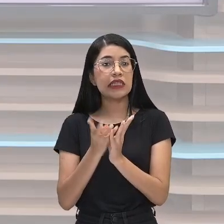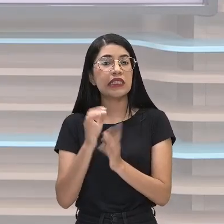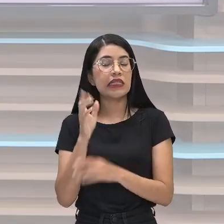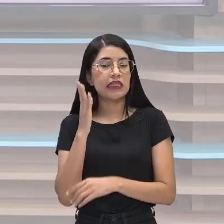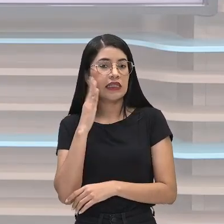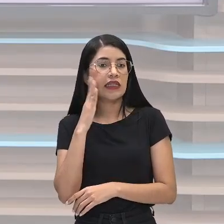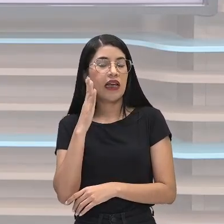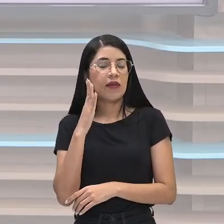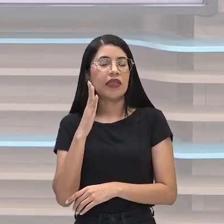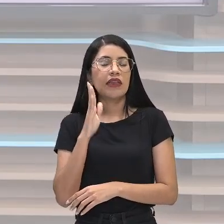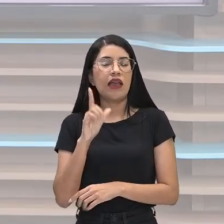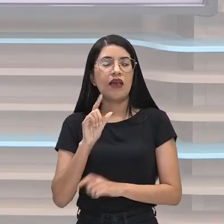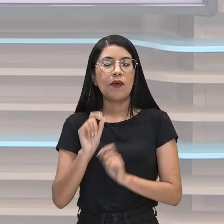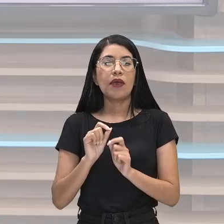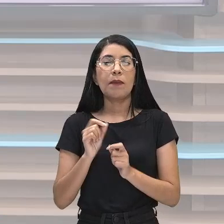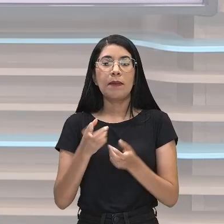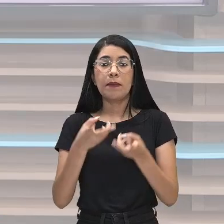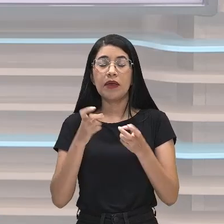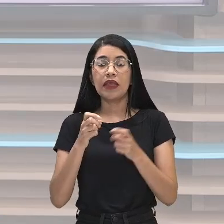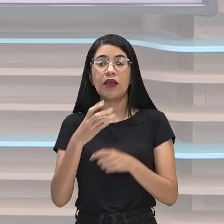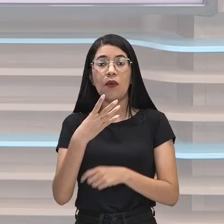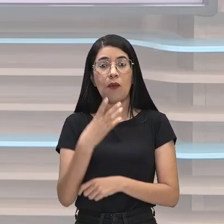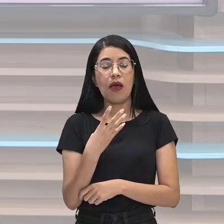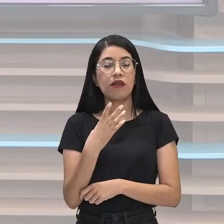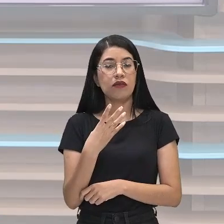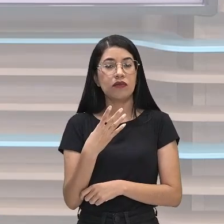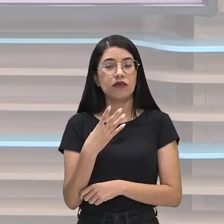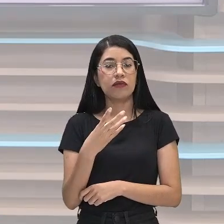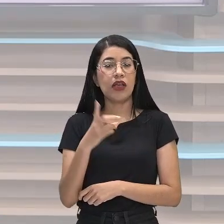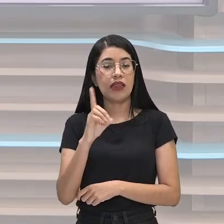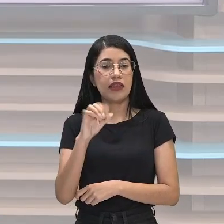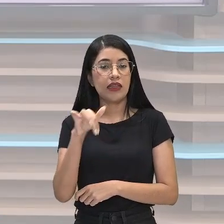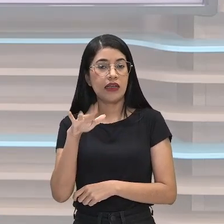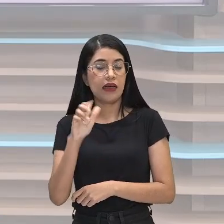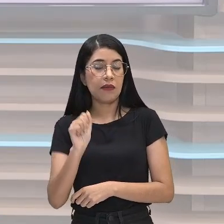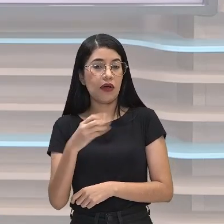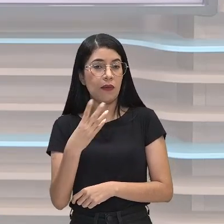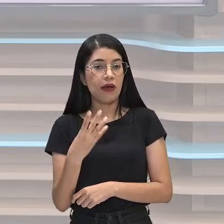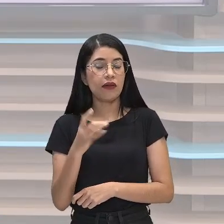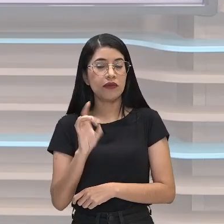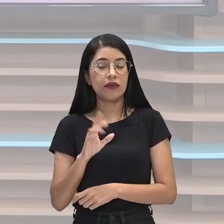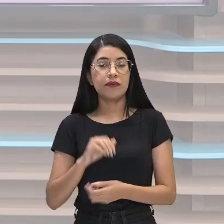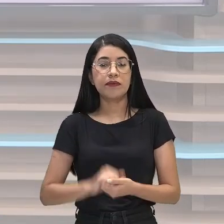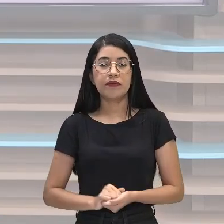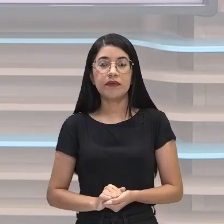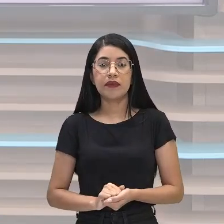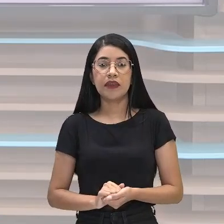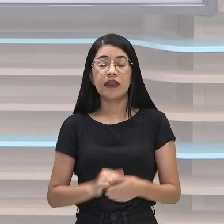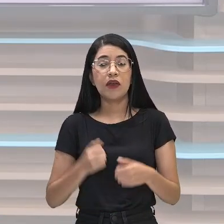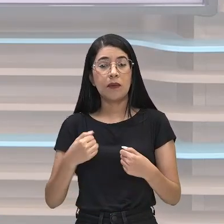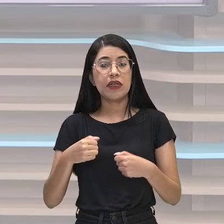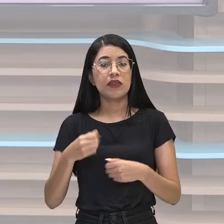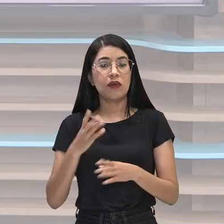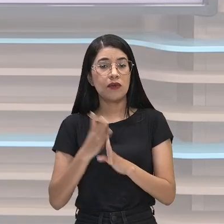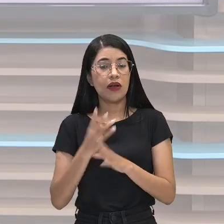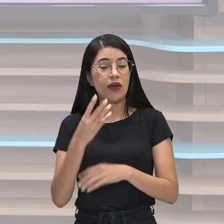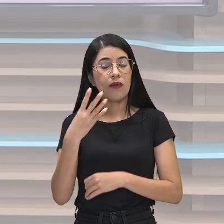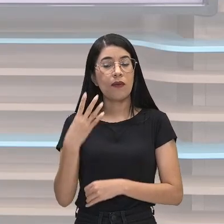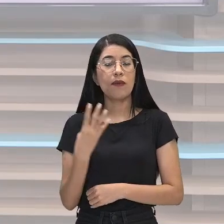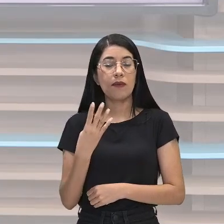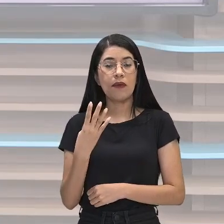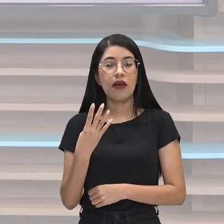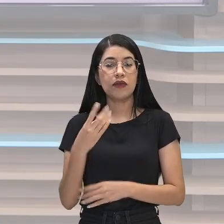do baralho, a gente vai ver que tem 4 damas. Então, o que eu quero é o número 4, né? Porque são